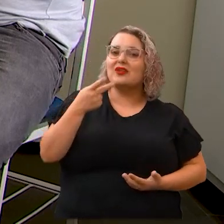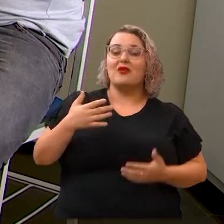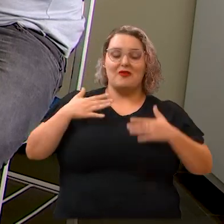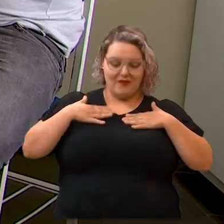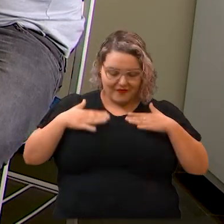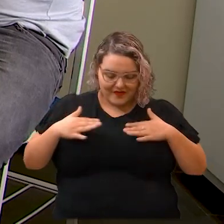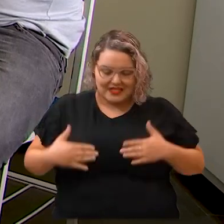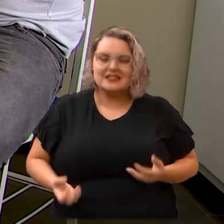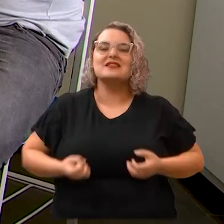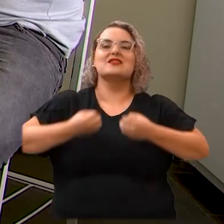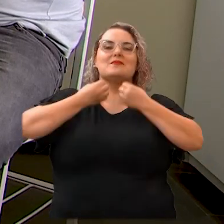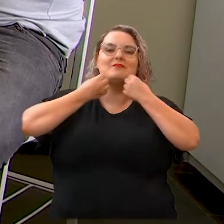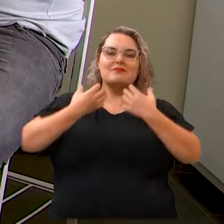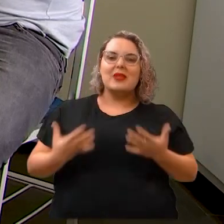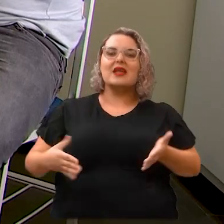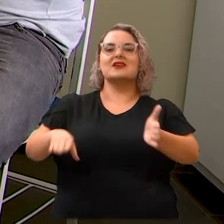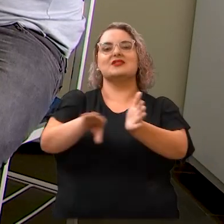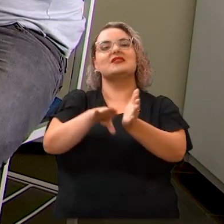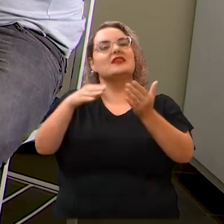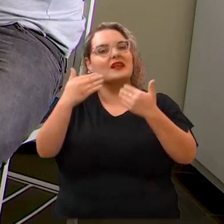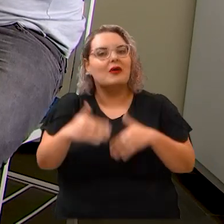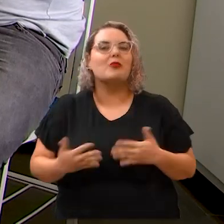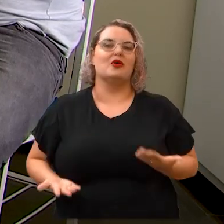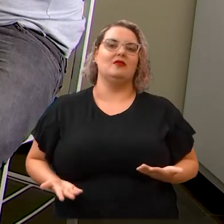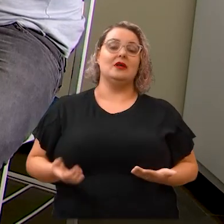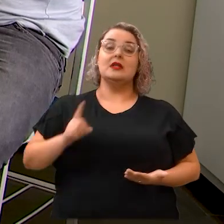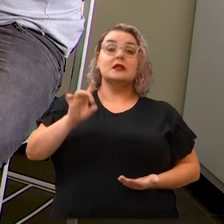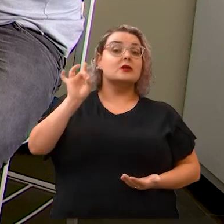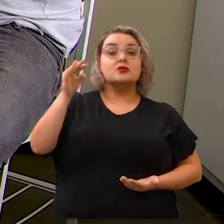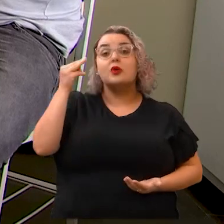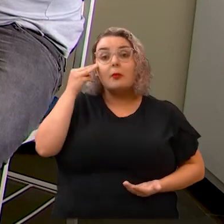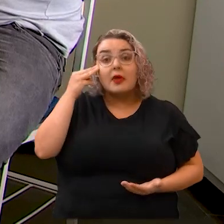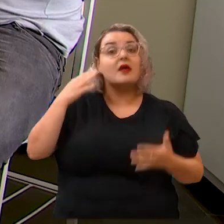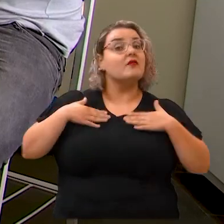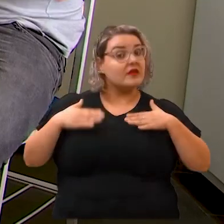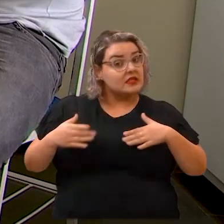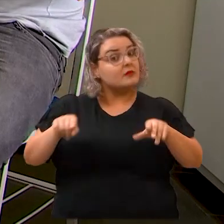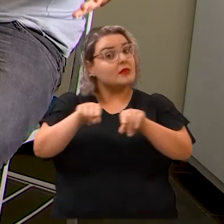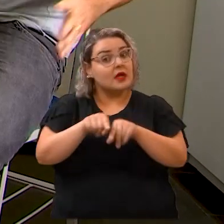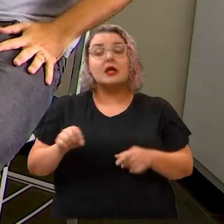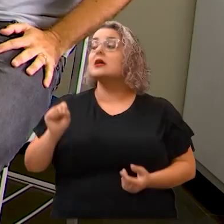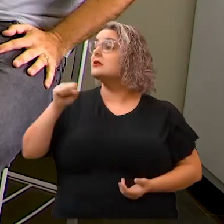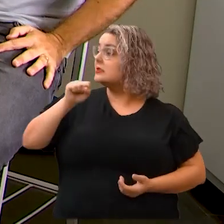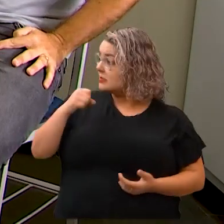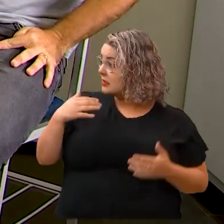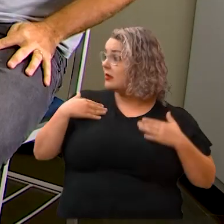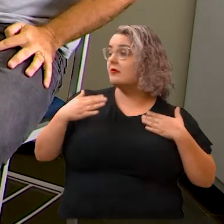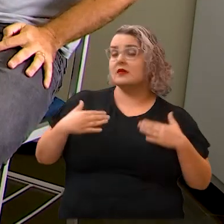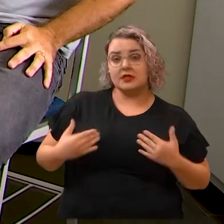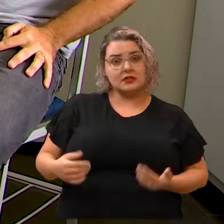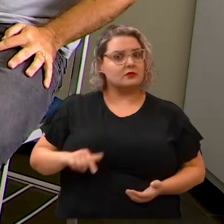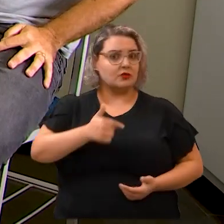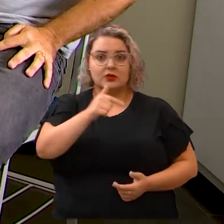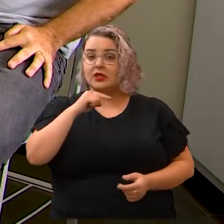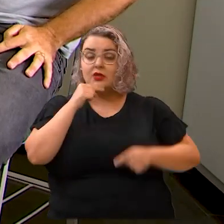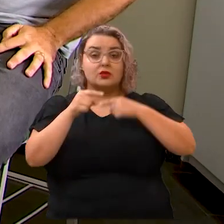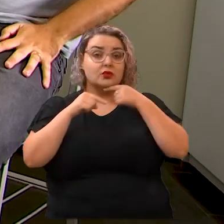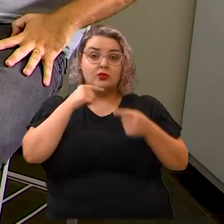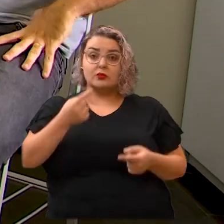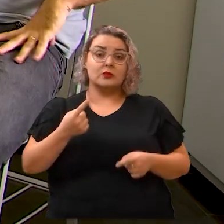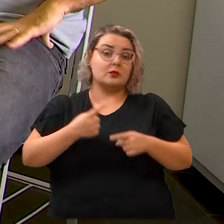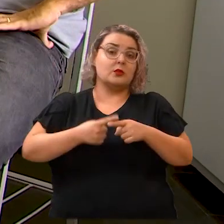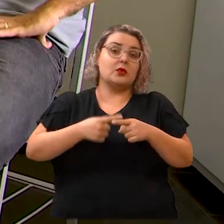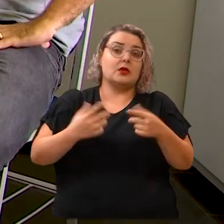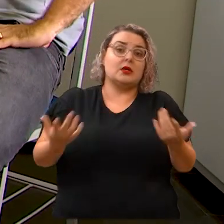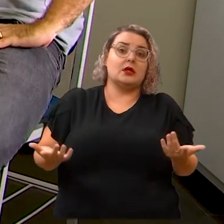fundamental fisicamente também chegar legal na prova né não é só mentalmente fisicamente também né fisicamente Não há dúvida